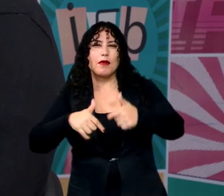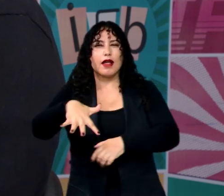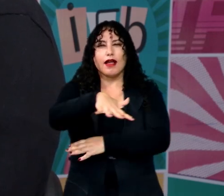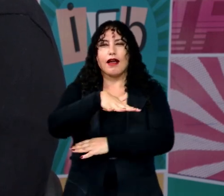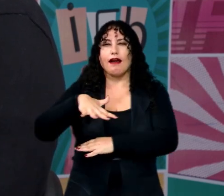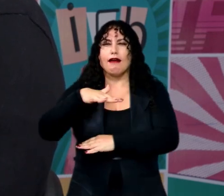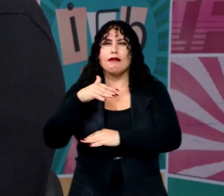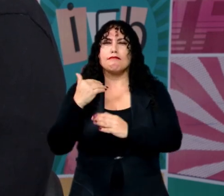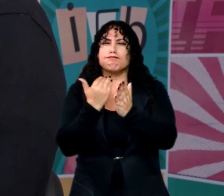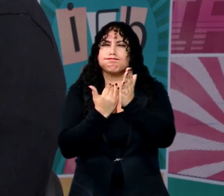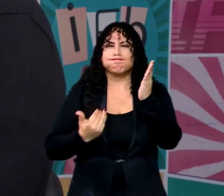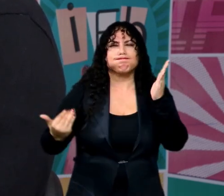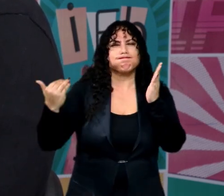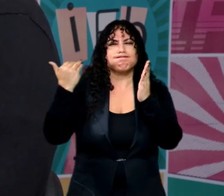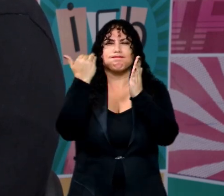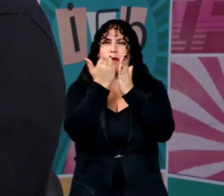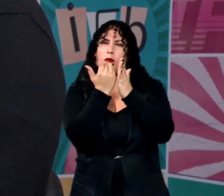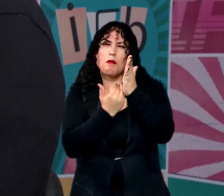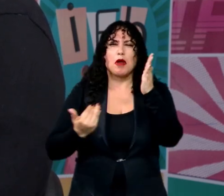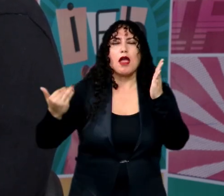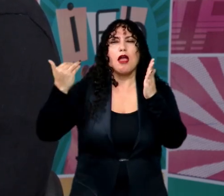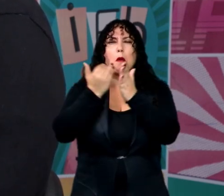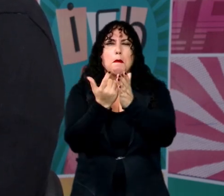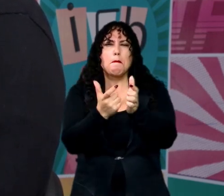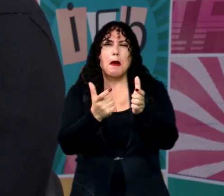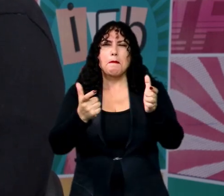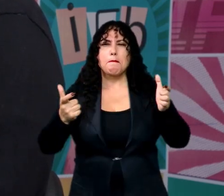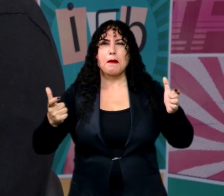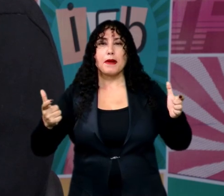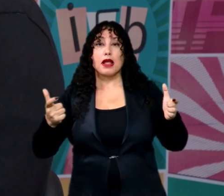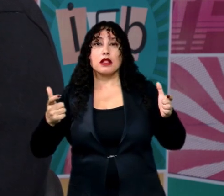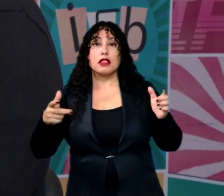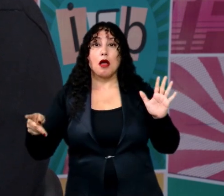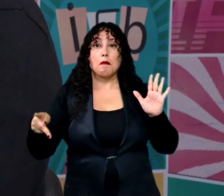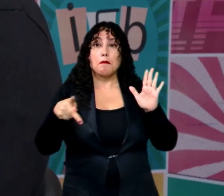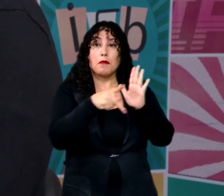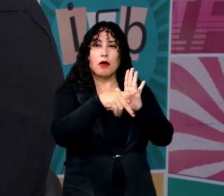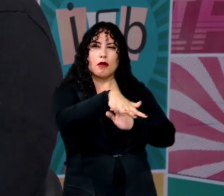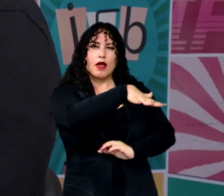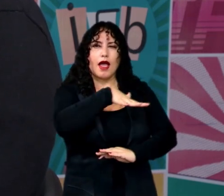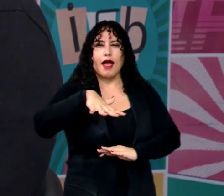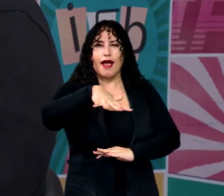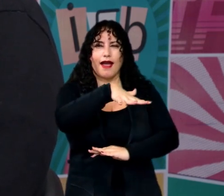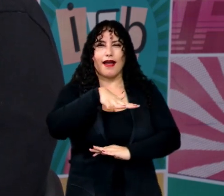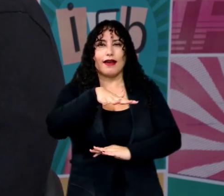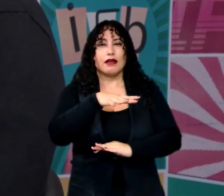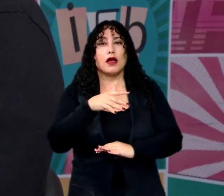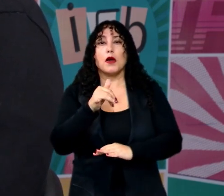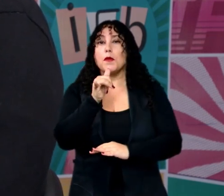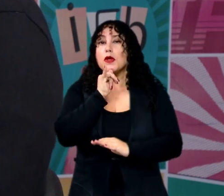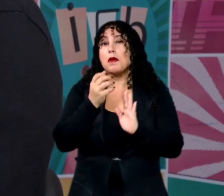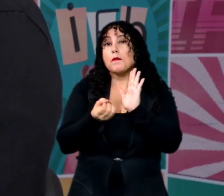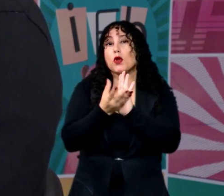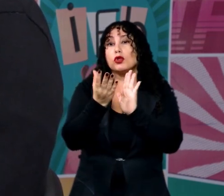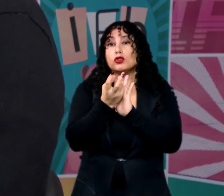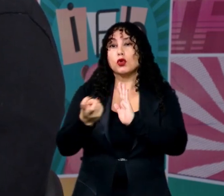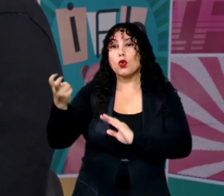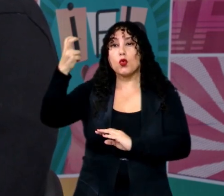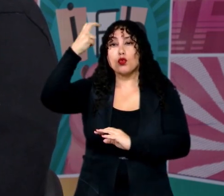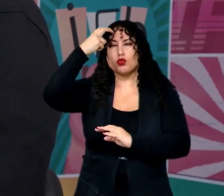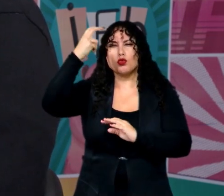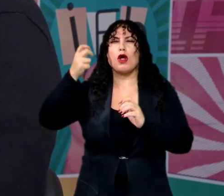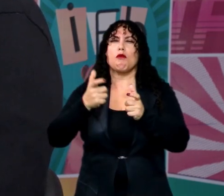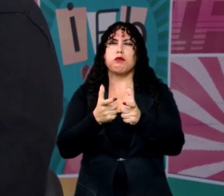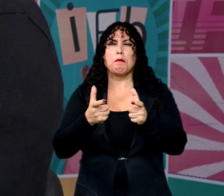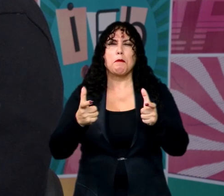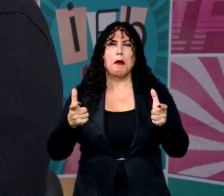têm crescido, têm se ampliado na visão da própria área, né? Como, por exemplo, a produção cultural é uma área que cresceu